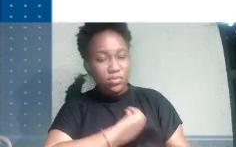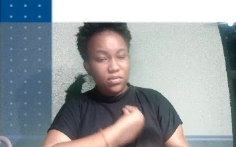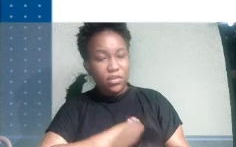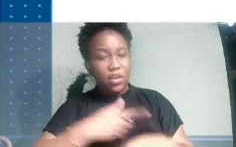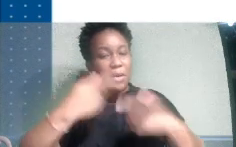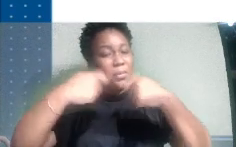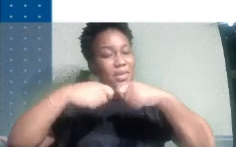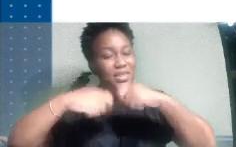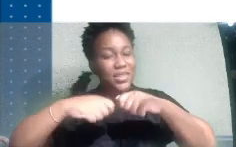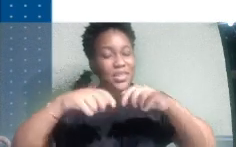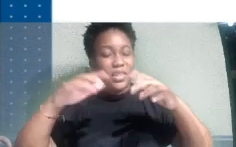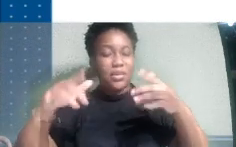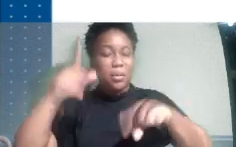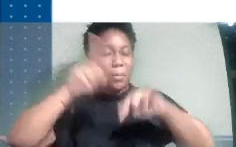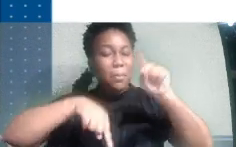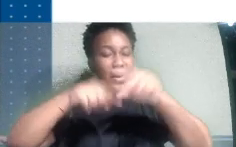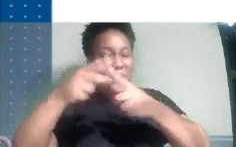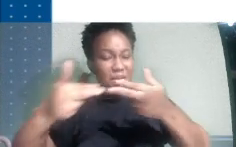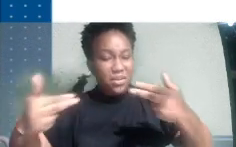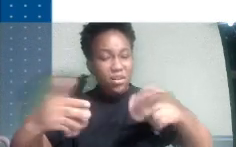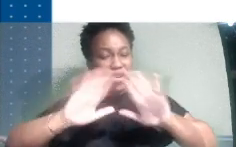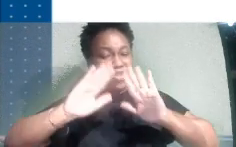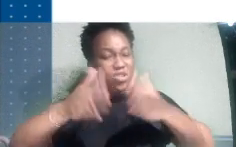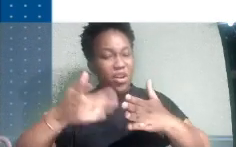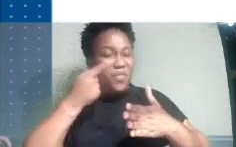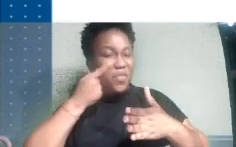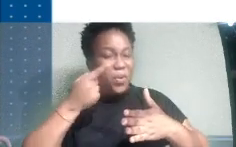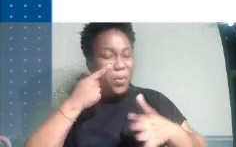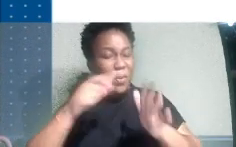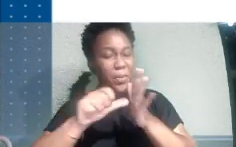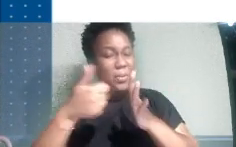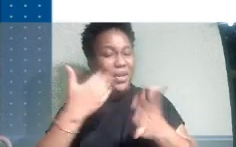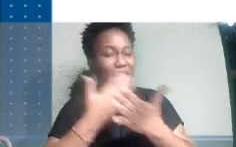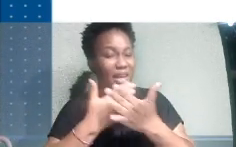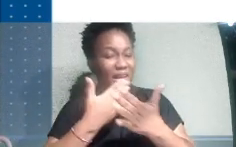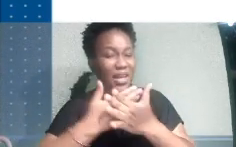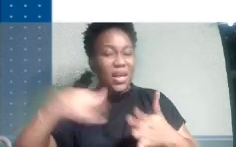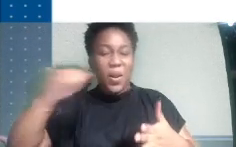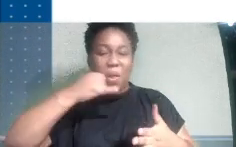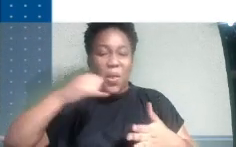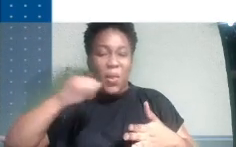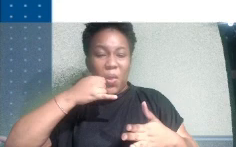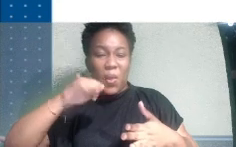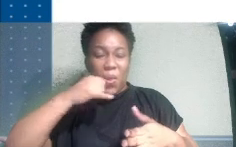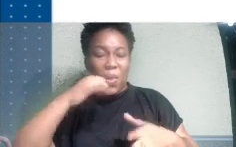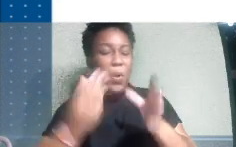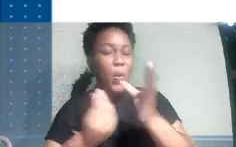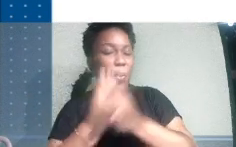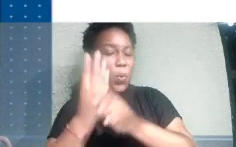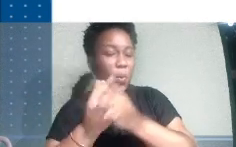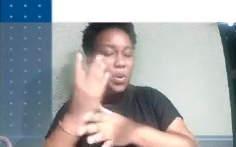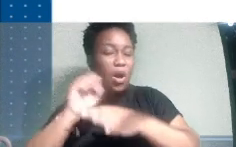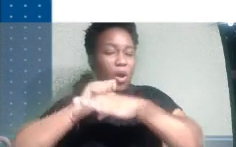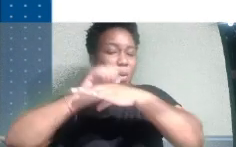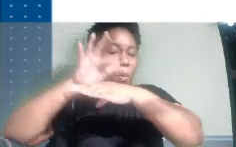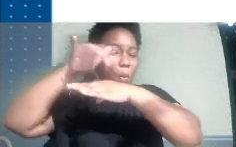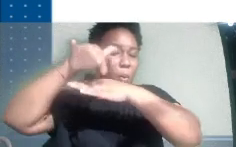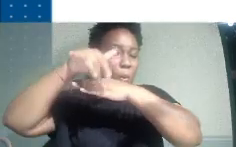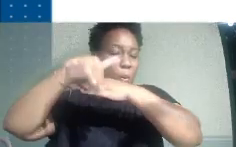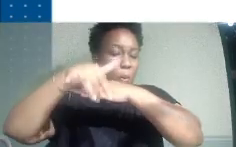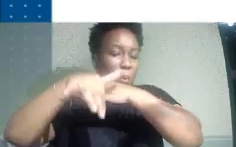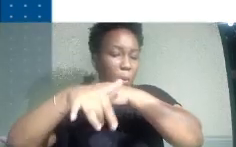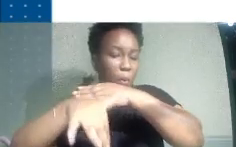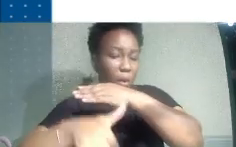complexa rede de elementos. Nós vimos lá na primeira aula o quê? Energia elétrica é produzida lá na usina geradora, onde nós podemos